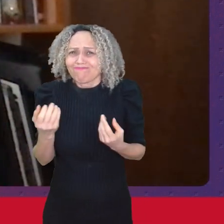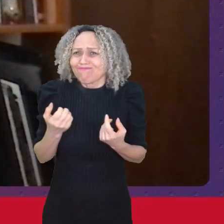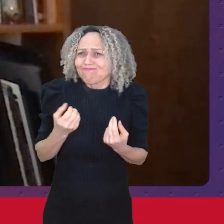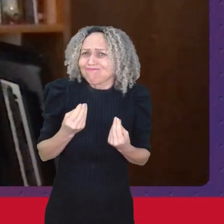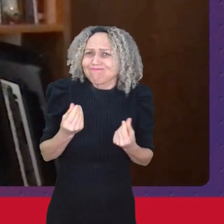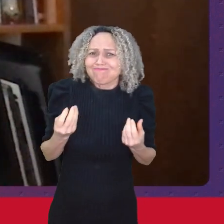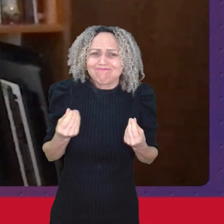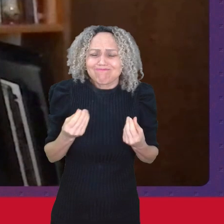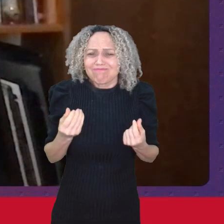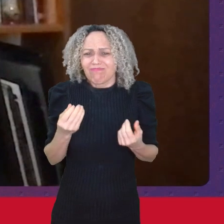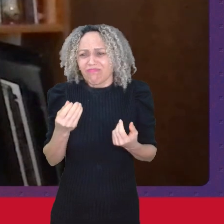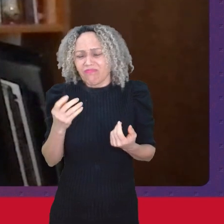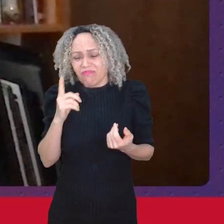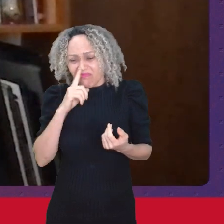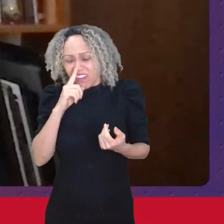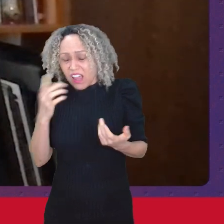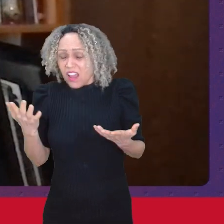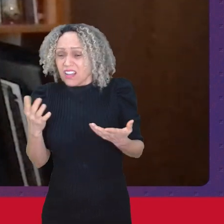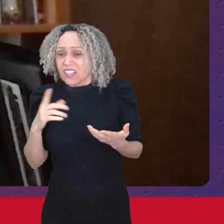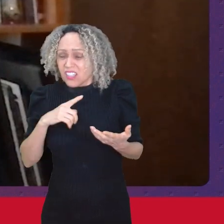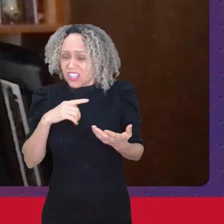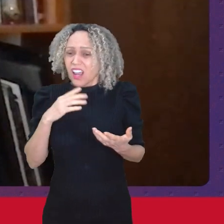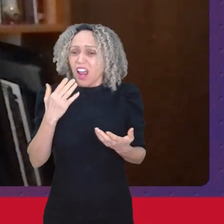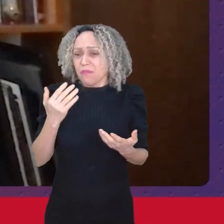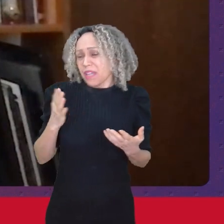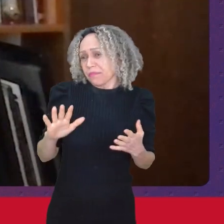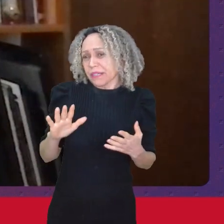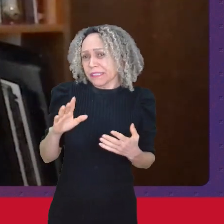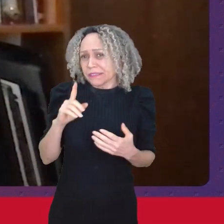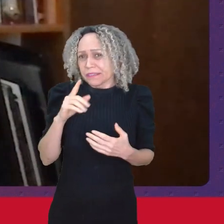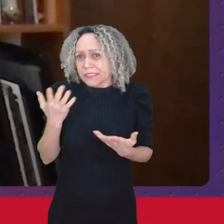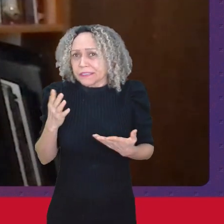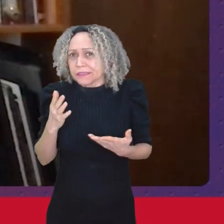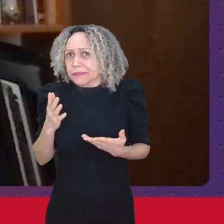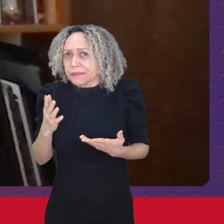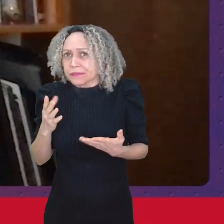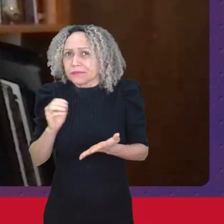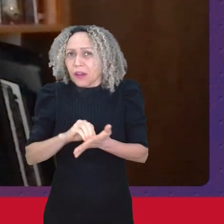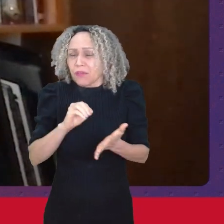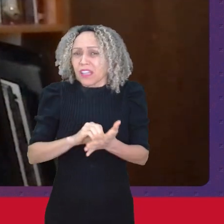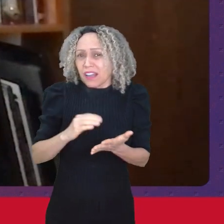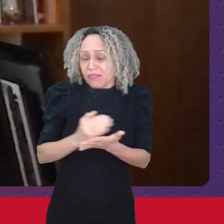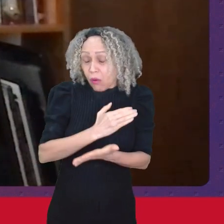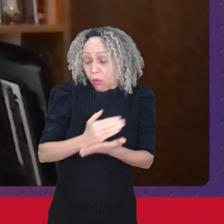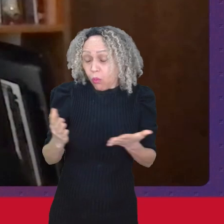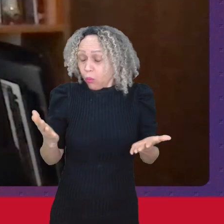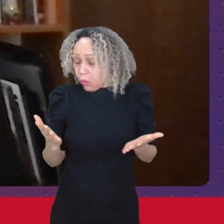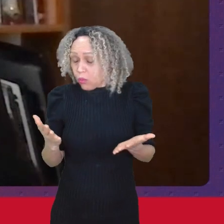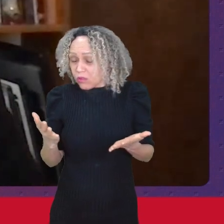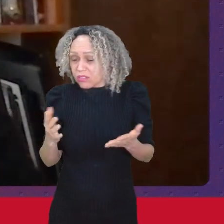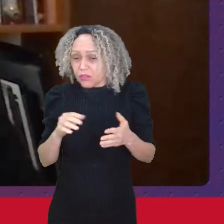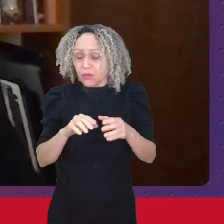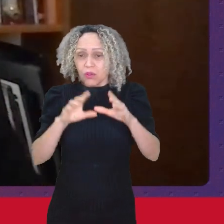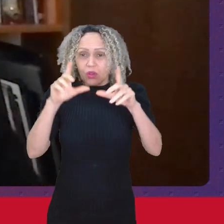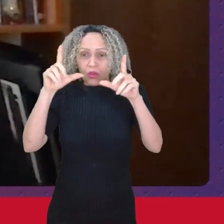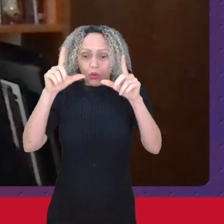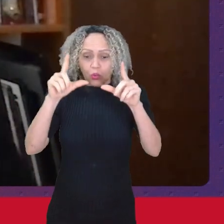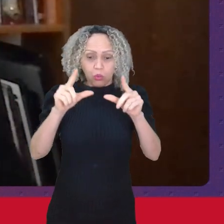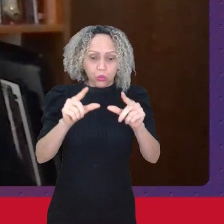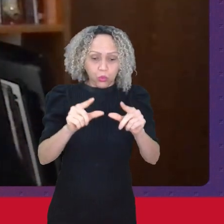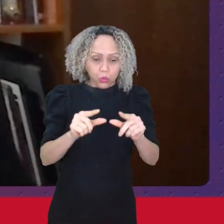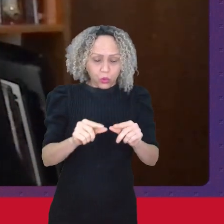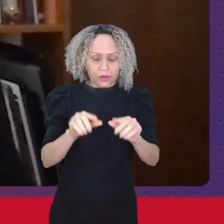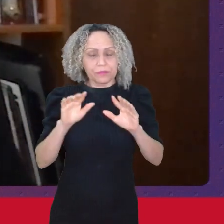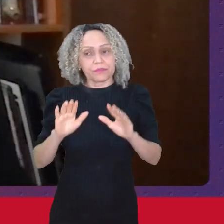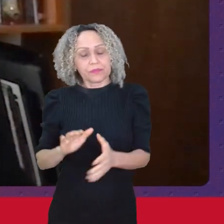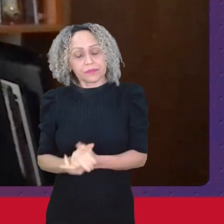essa situação e reduzir a população em situação de fome, tanto que o Brasil foi premiado nas